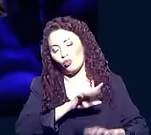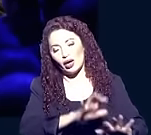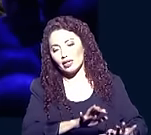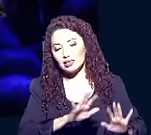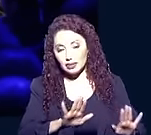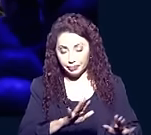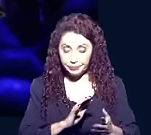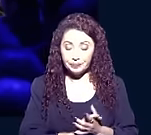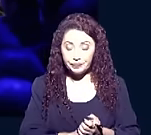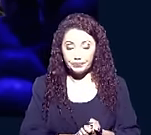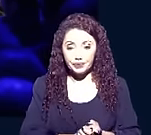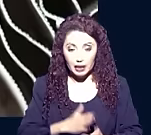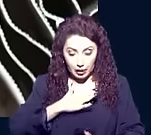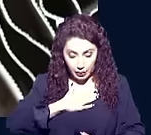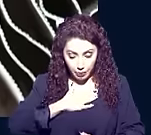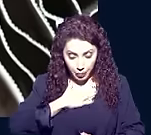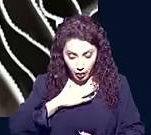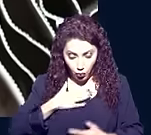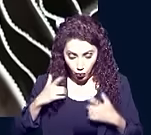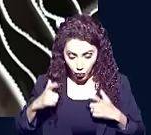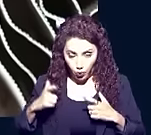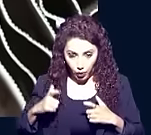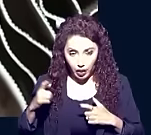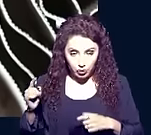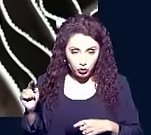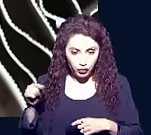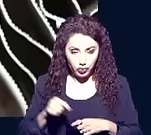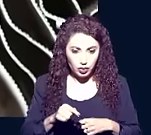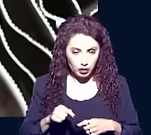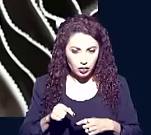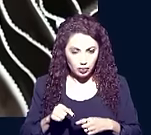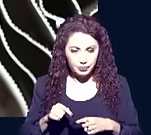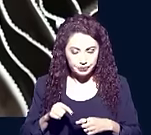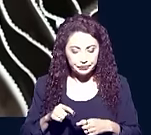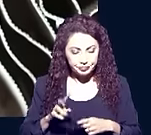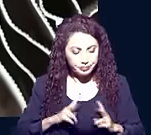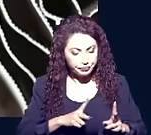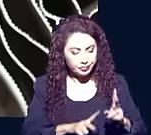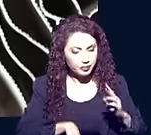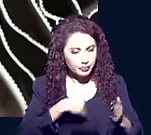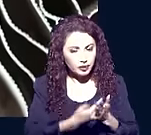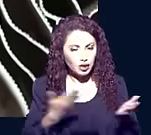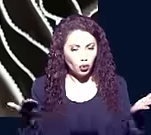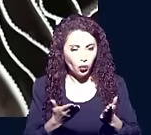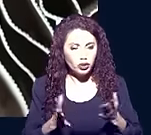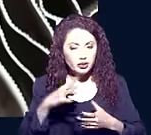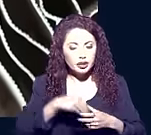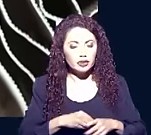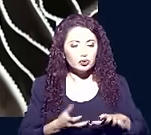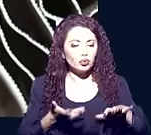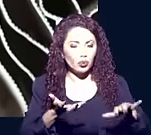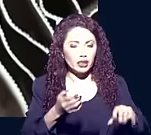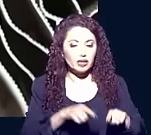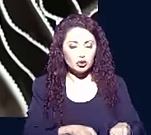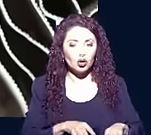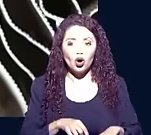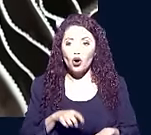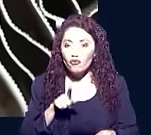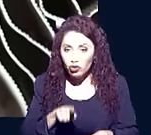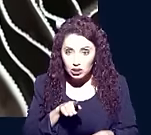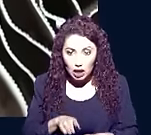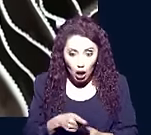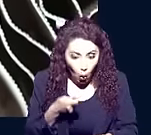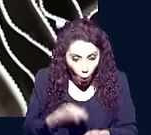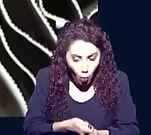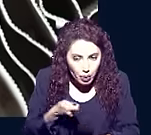terra de onde eu venho e como me me me sustent e sobrevivo até hoje no Congresso Nacional é você não é obrigado a fazer nenhum